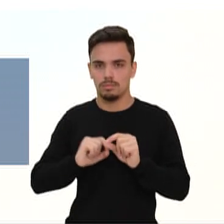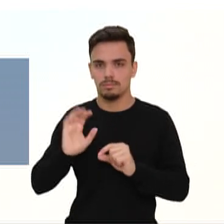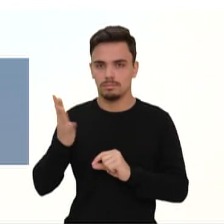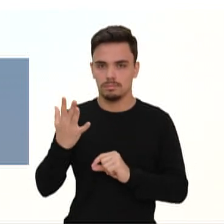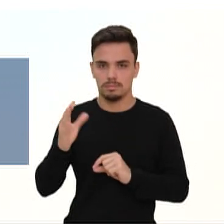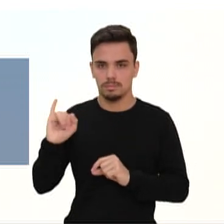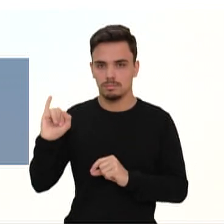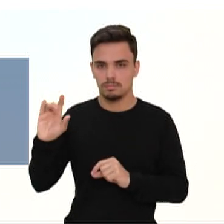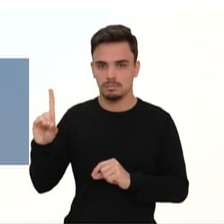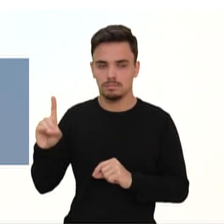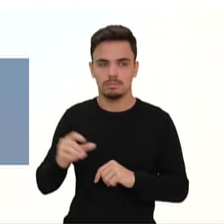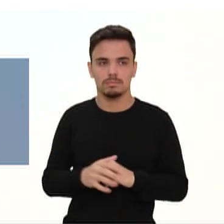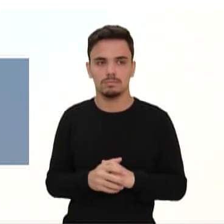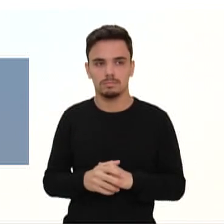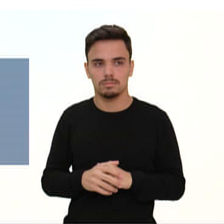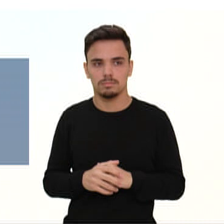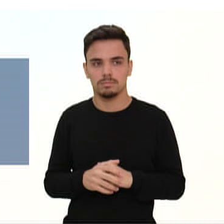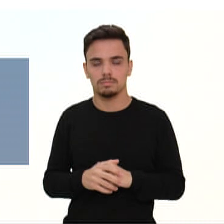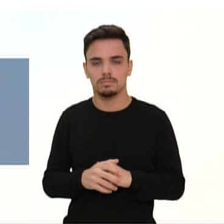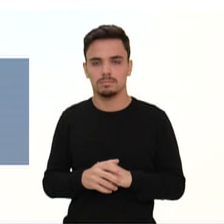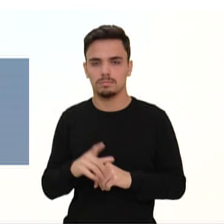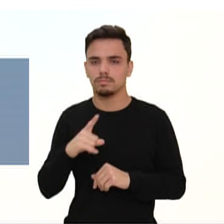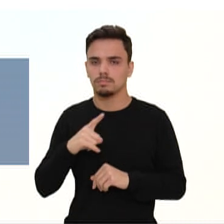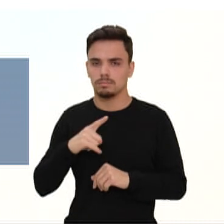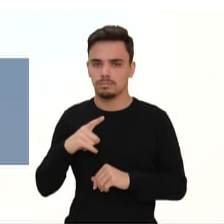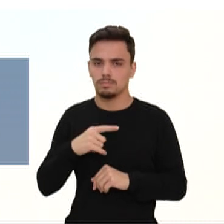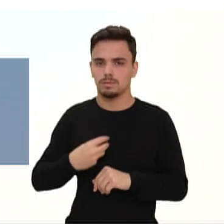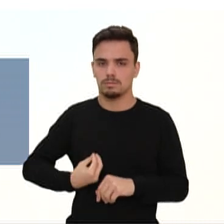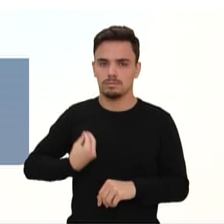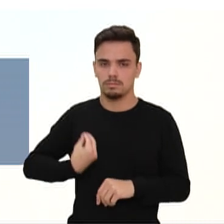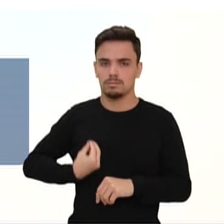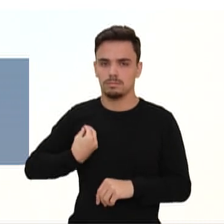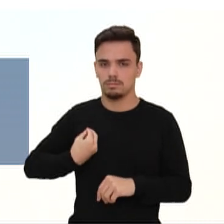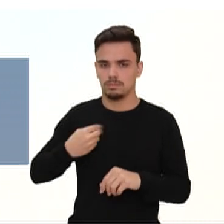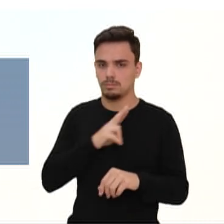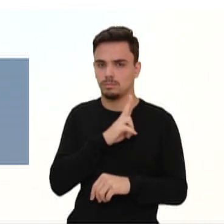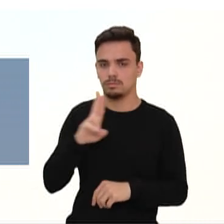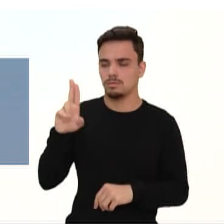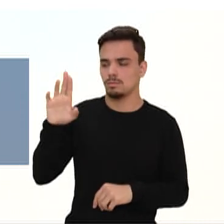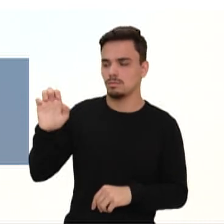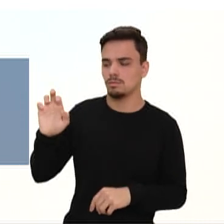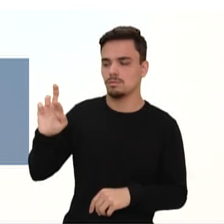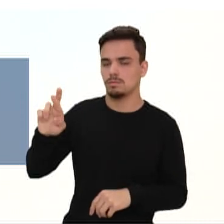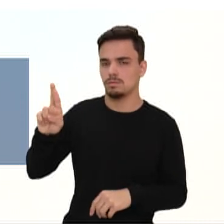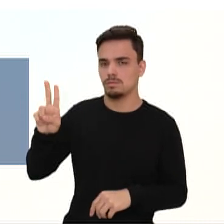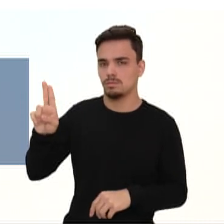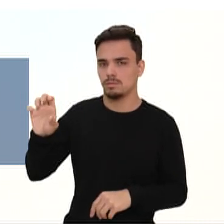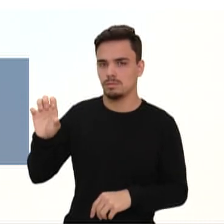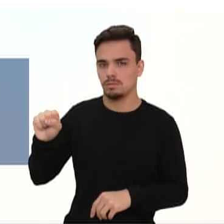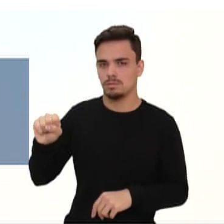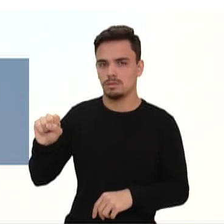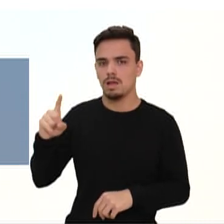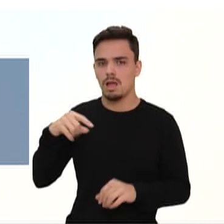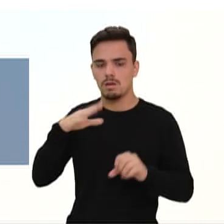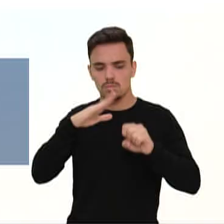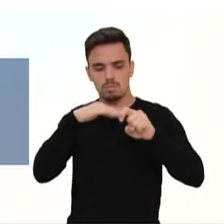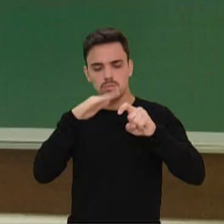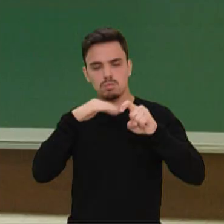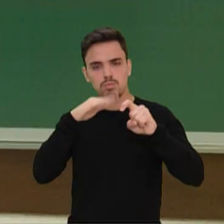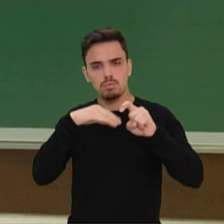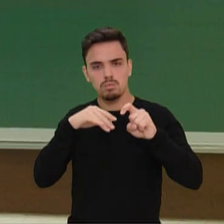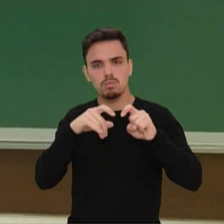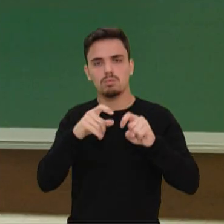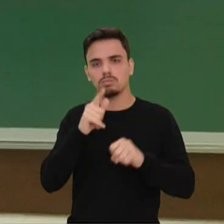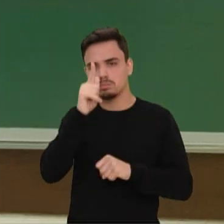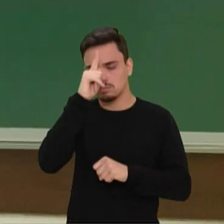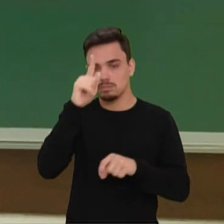id. Existe a pulsão de vida, de acordo com Freud, que seria o Eros, Eros que é uma figura da mitologia grega, né?